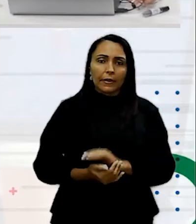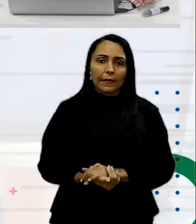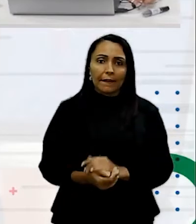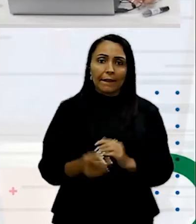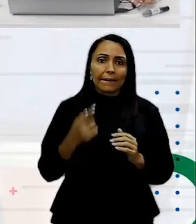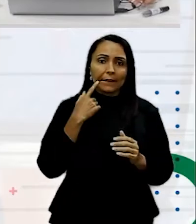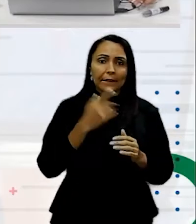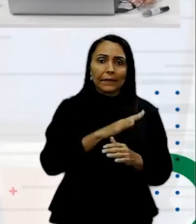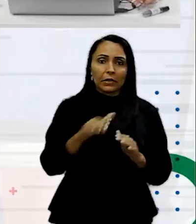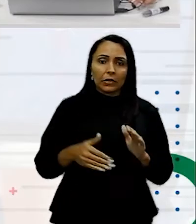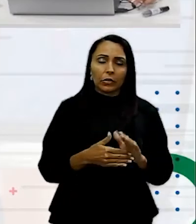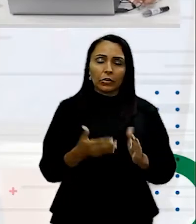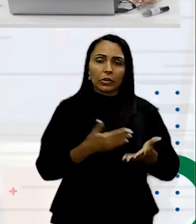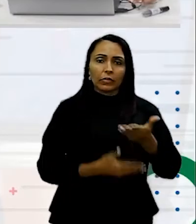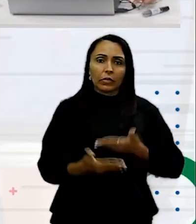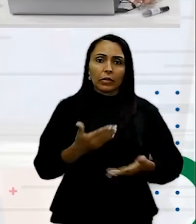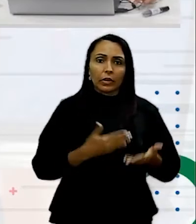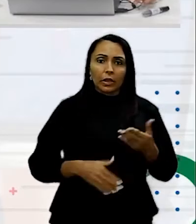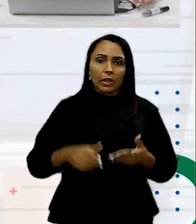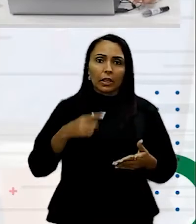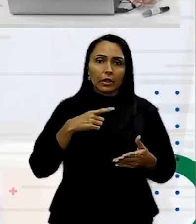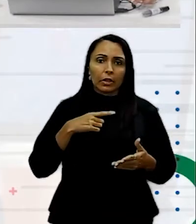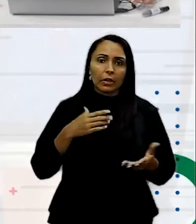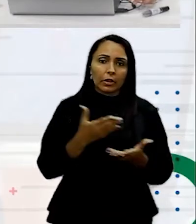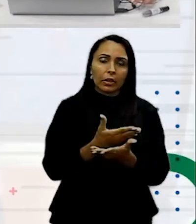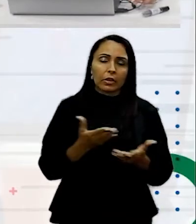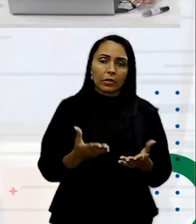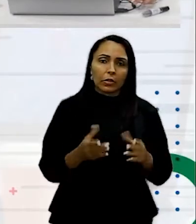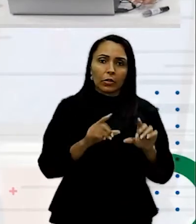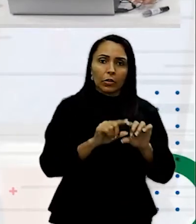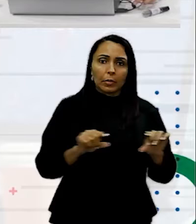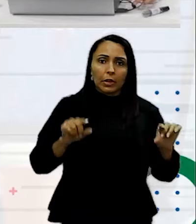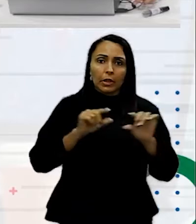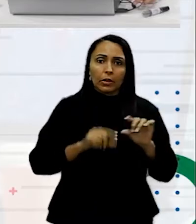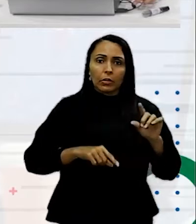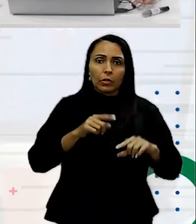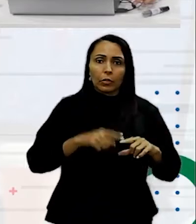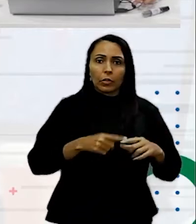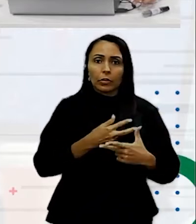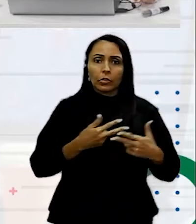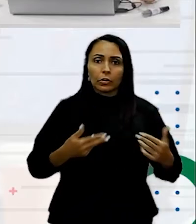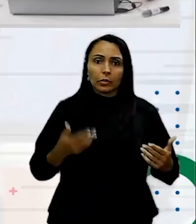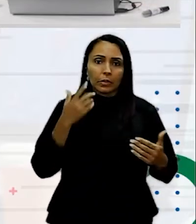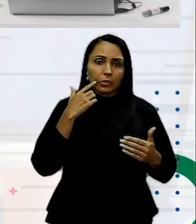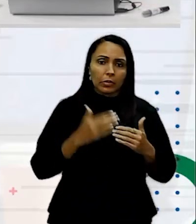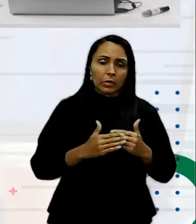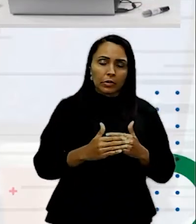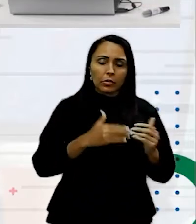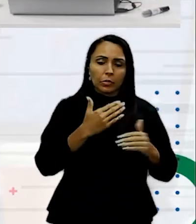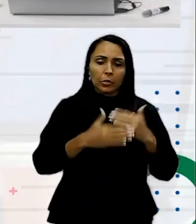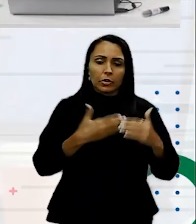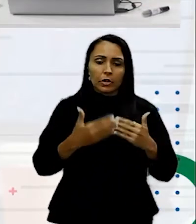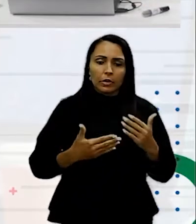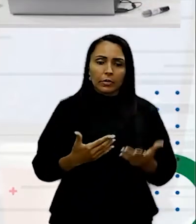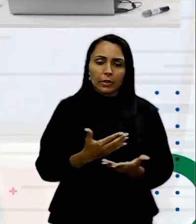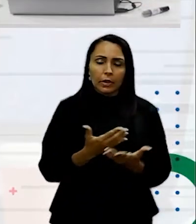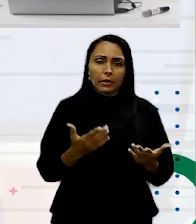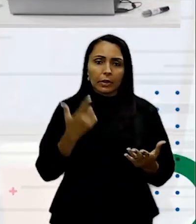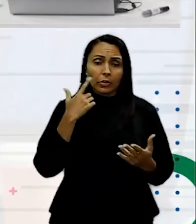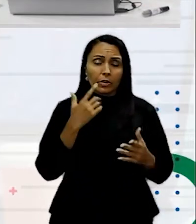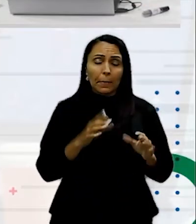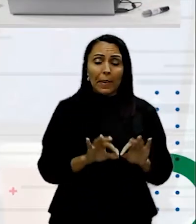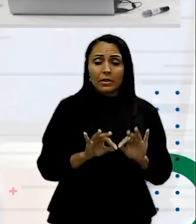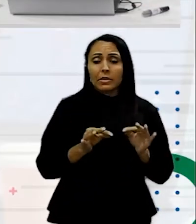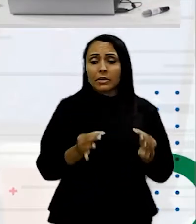os envolvidos a obter uma compreensão completa do produto perto do início do processo. Então, ele é aquela coisa mais simples